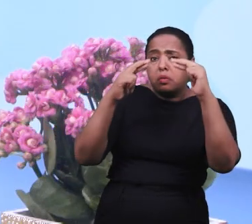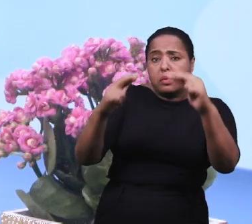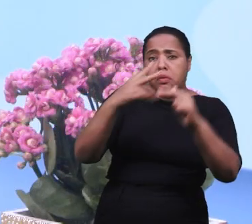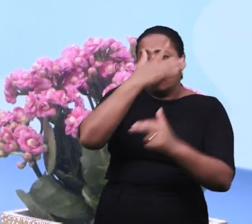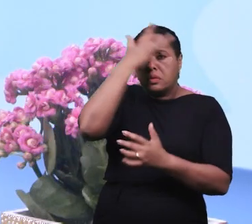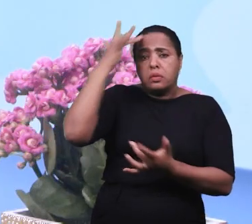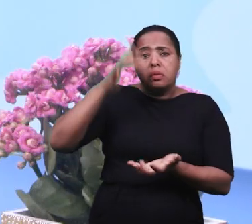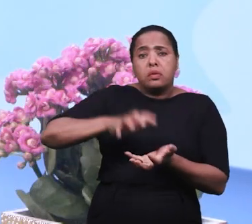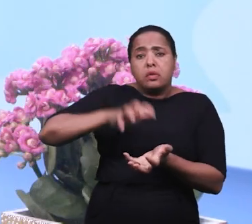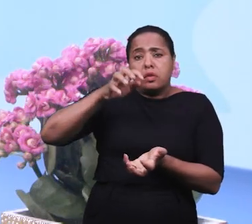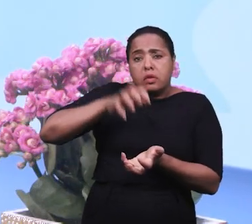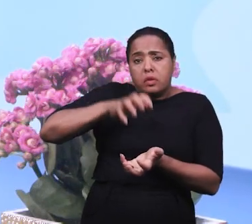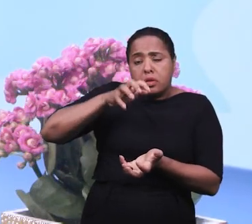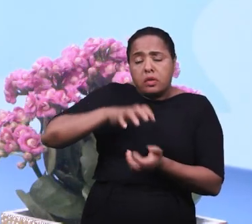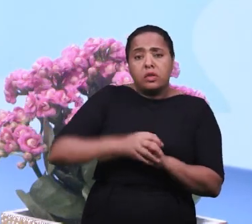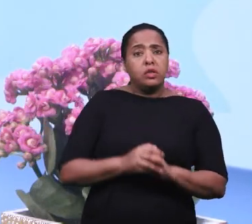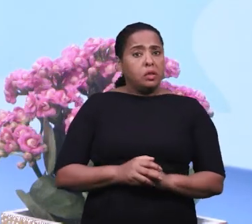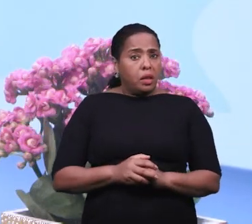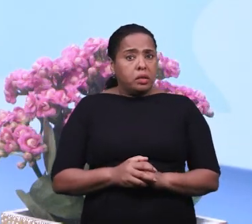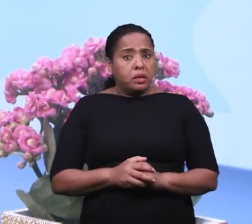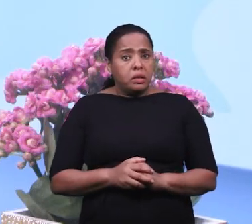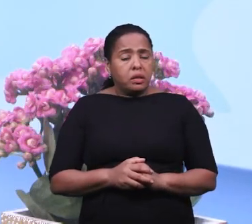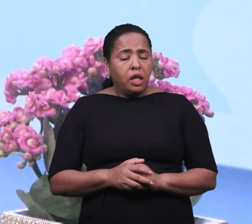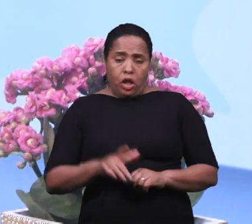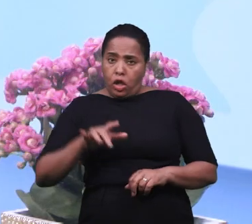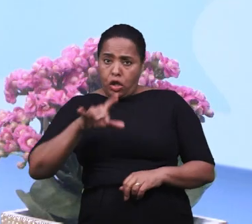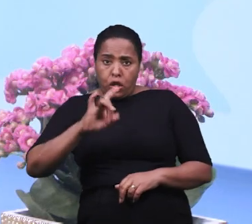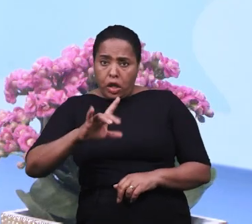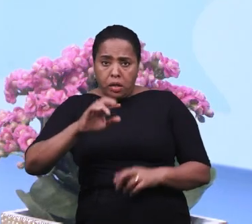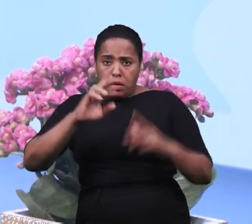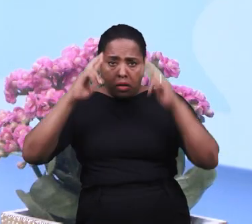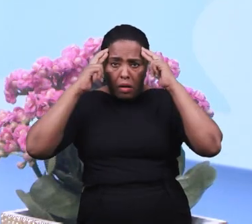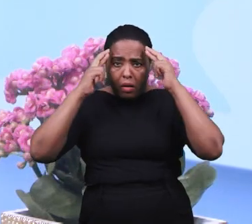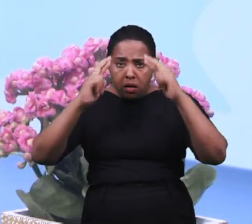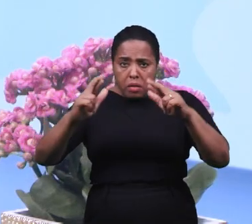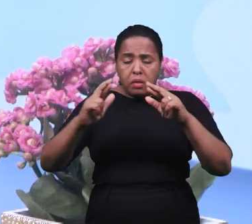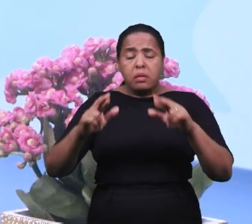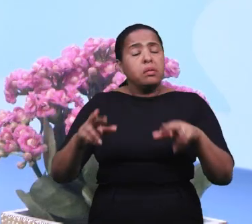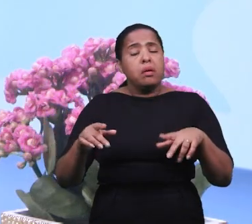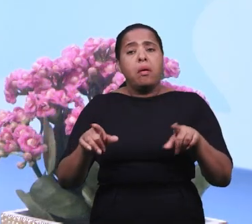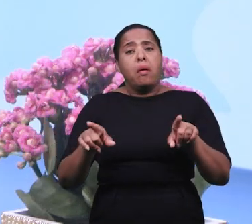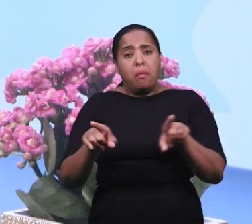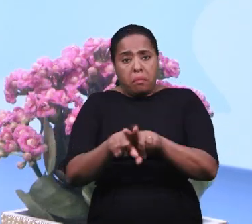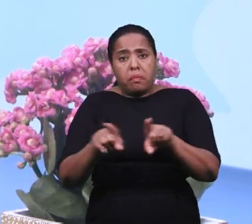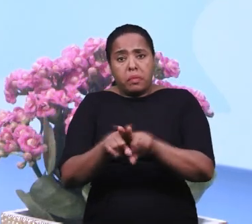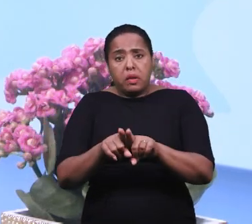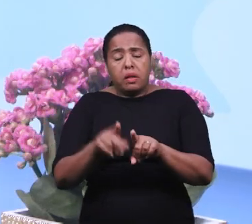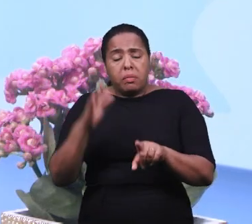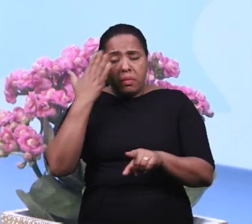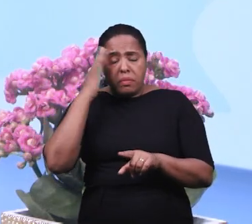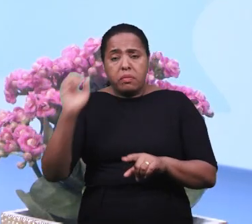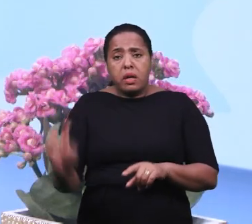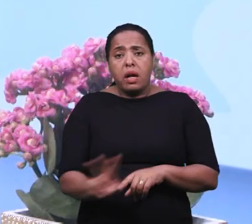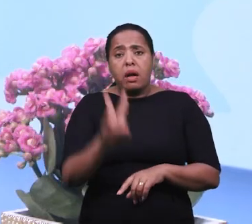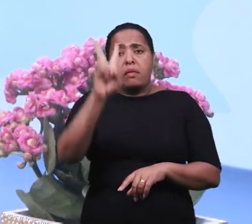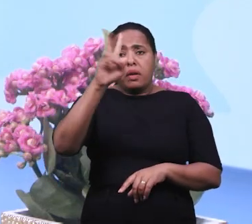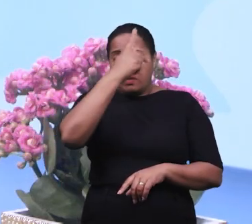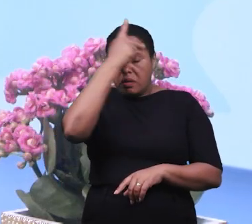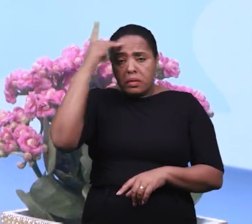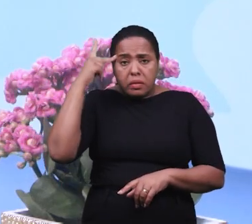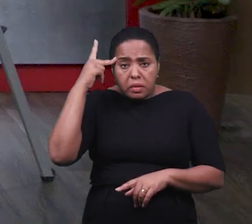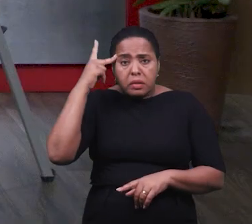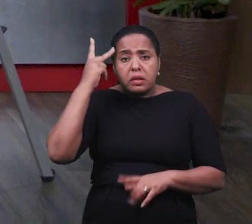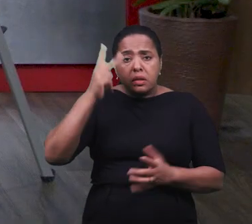as pessoas idosas e sem contar não só o respeito, mas também de entender a valorização que as pessoas